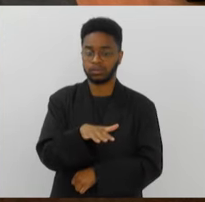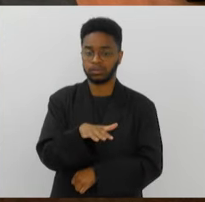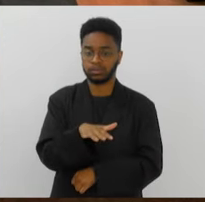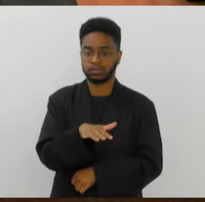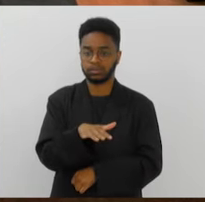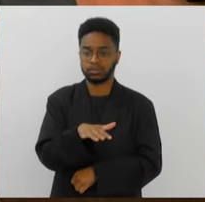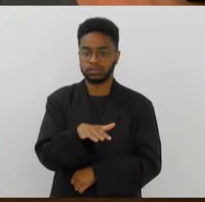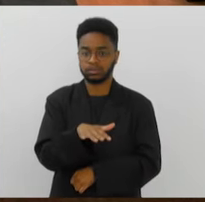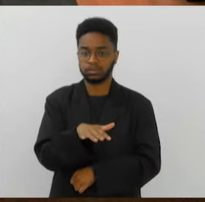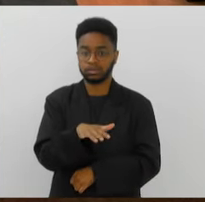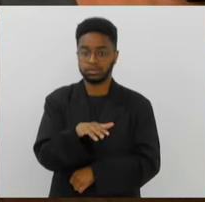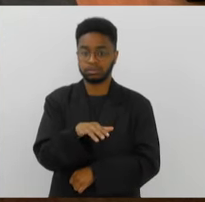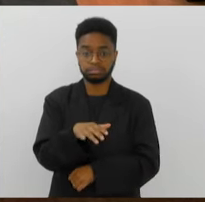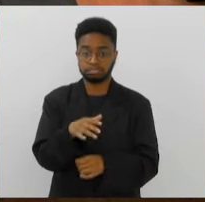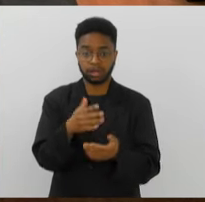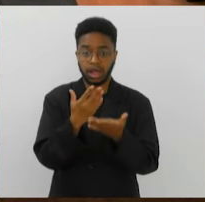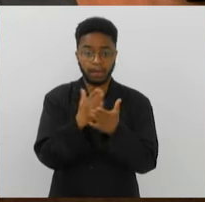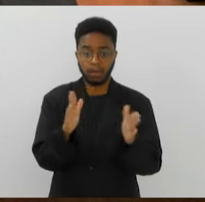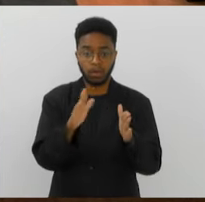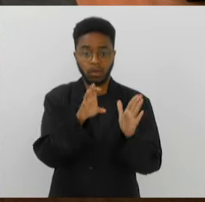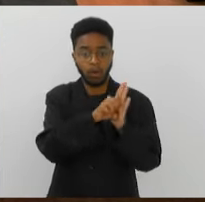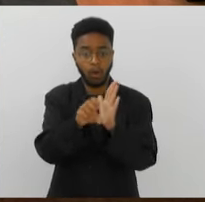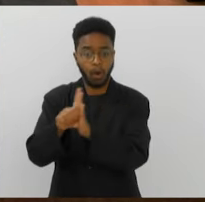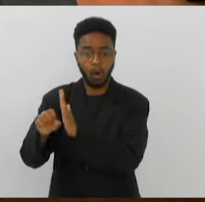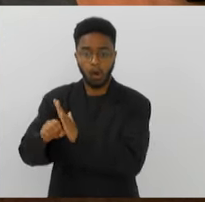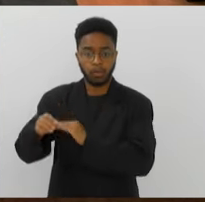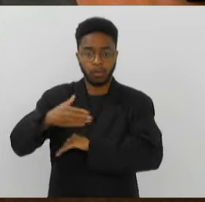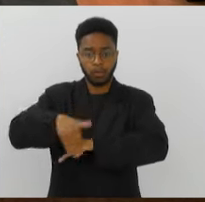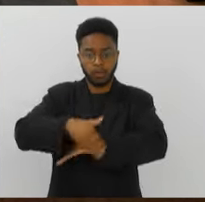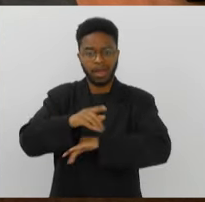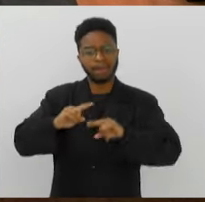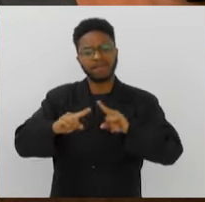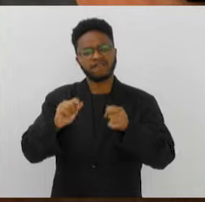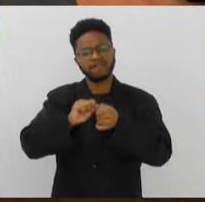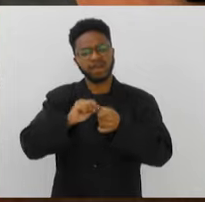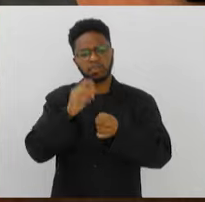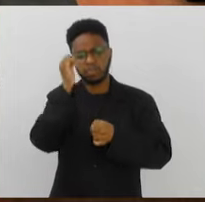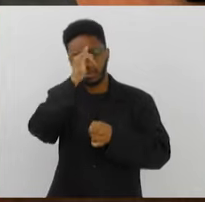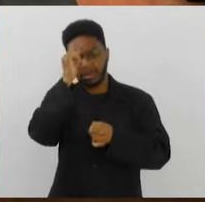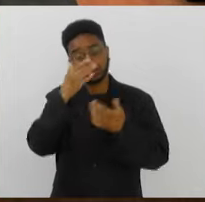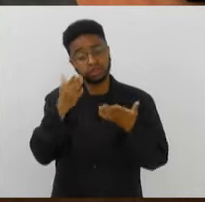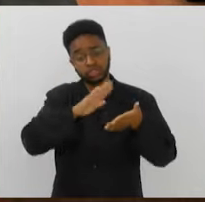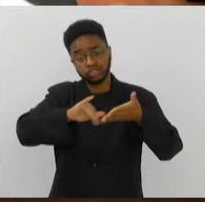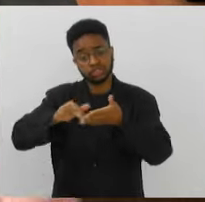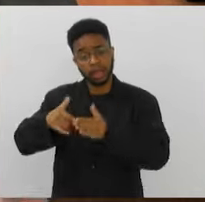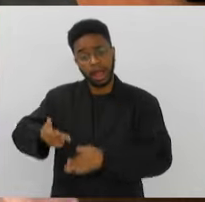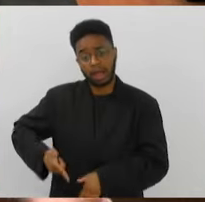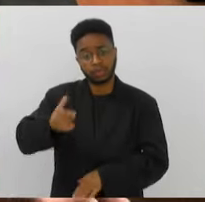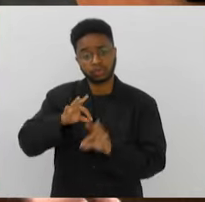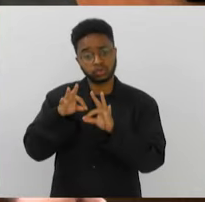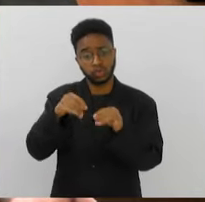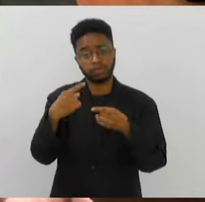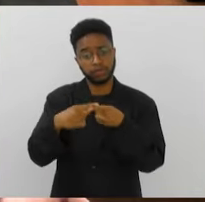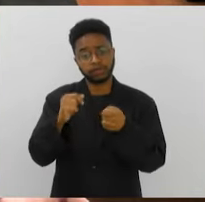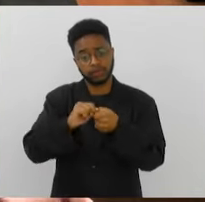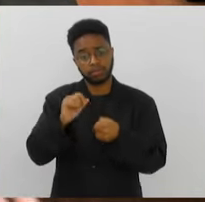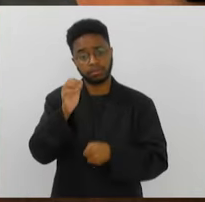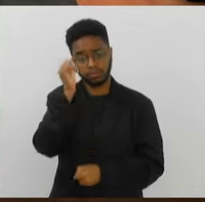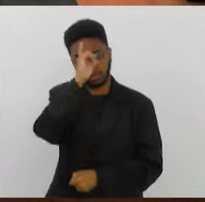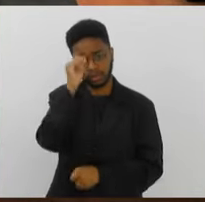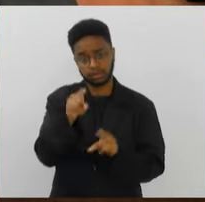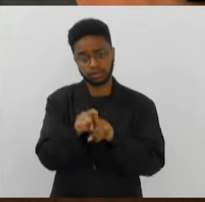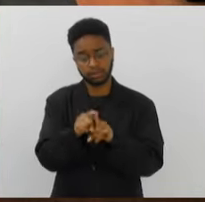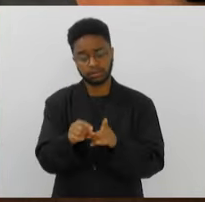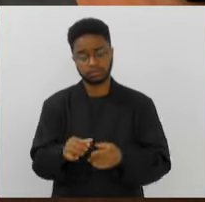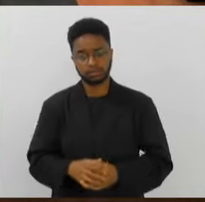só na capital você acaba com o roubo de rua se você botar essa gente armada. Ah, mas eles vão fazer besteira. Então desarma a PM, desarma a civil, desarma a federal, porque eles também fazem. Então,